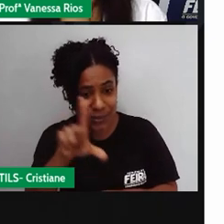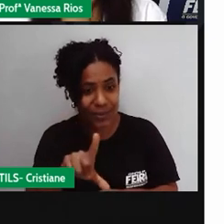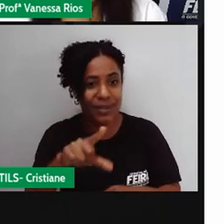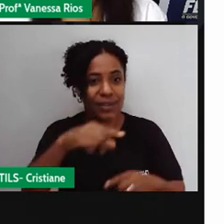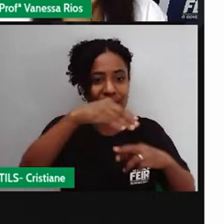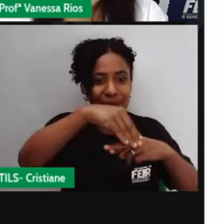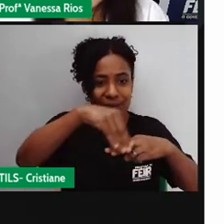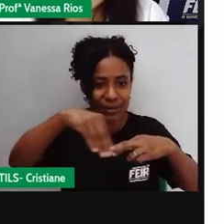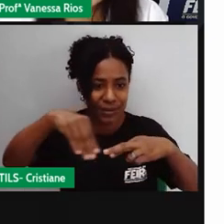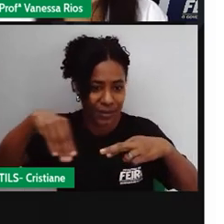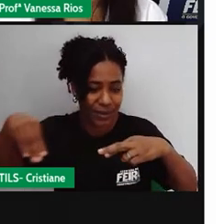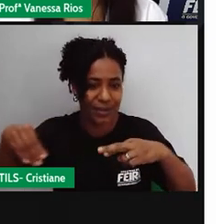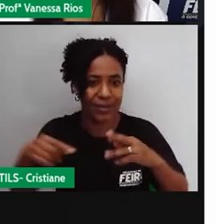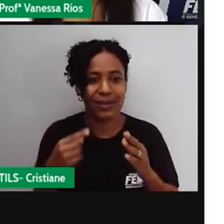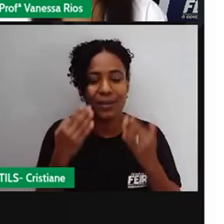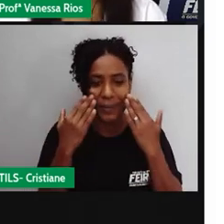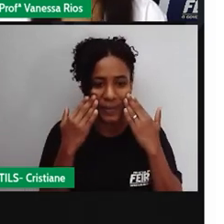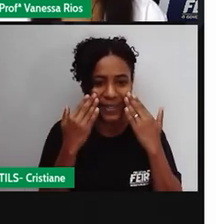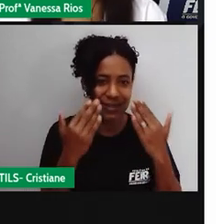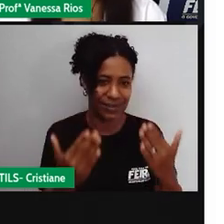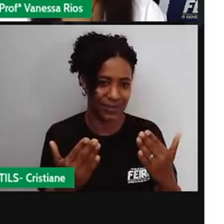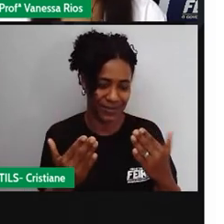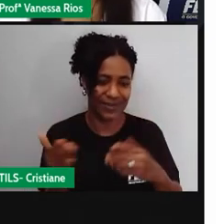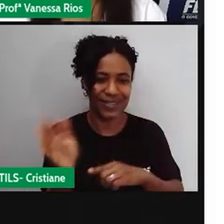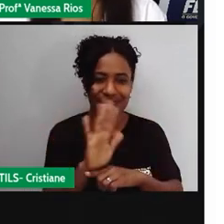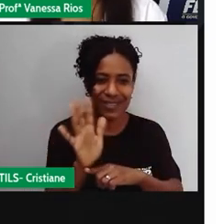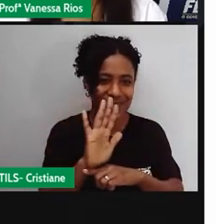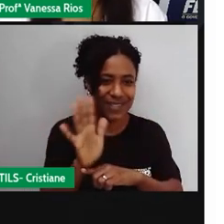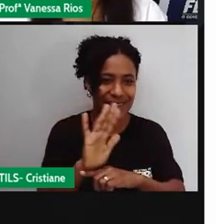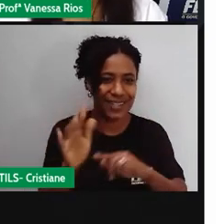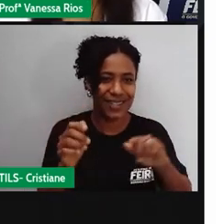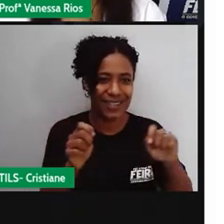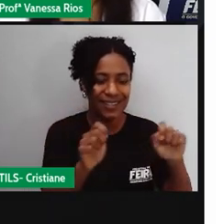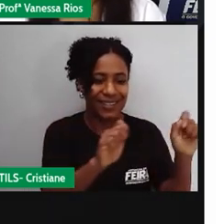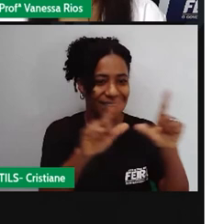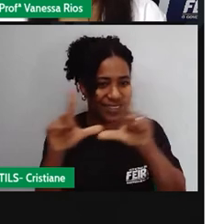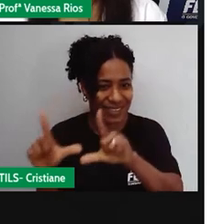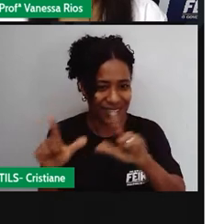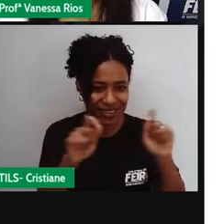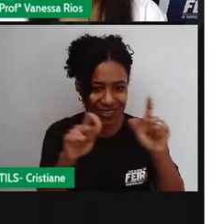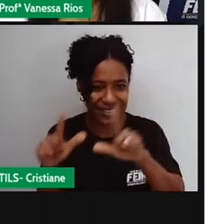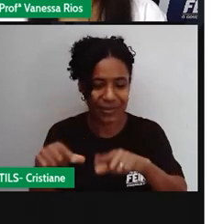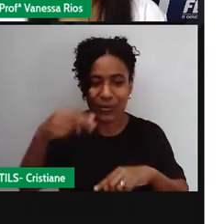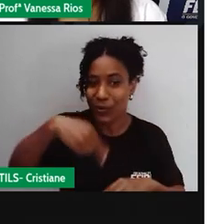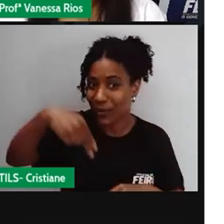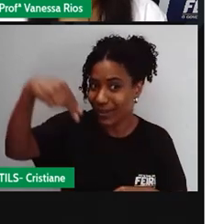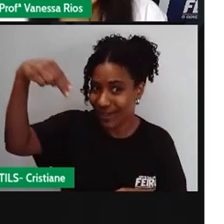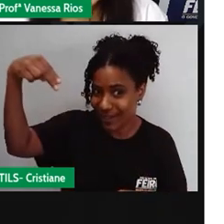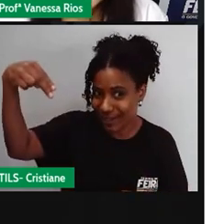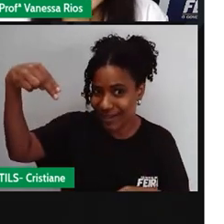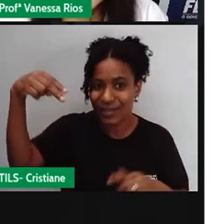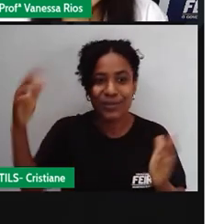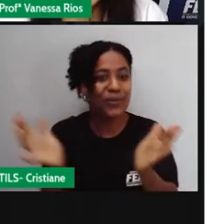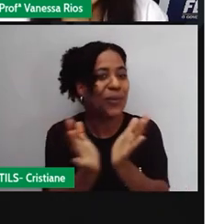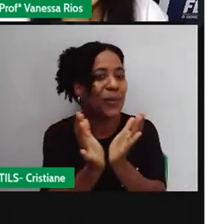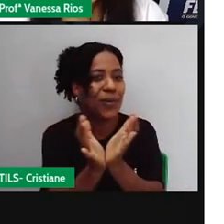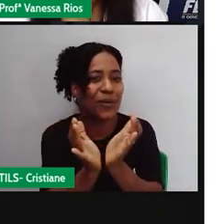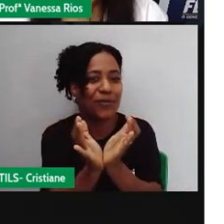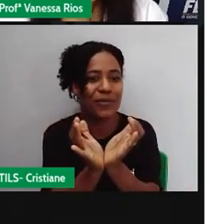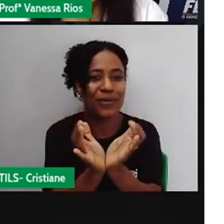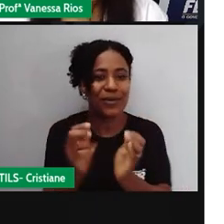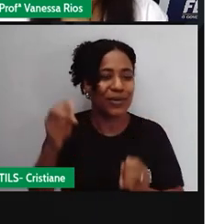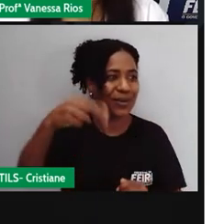foram apresentadas durante as videoaulas, falando aí do Nordeste, falando aí do povo nordestino,